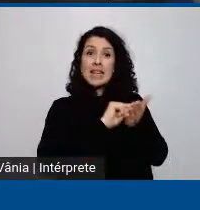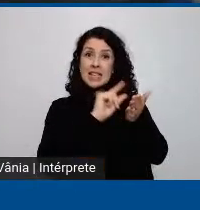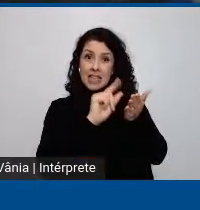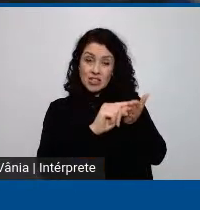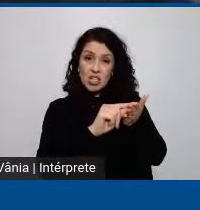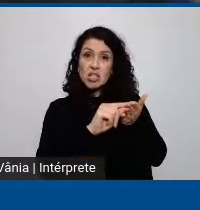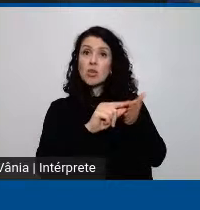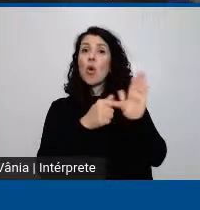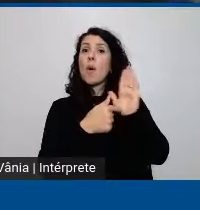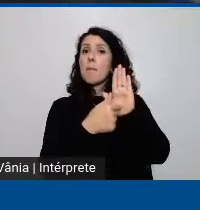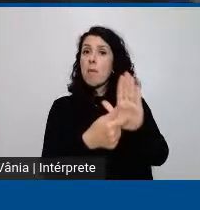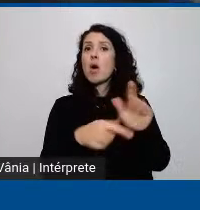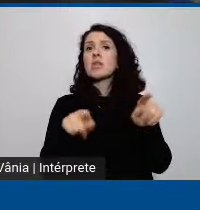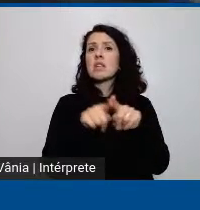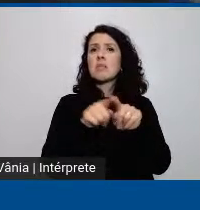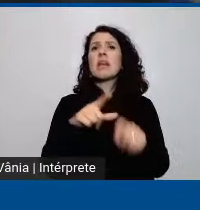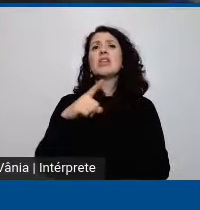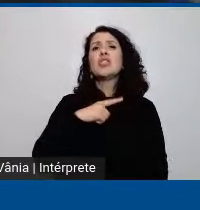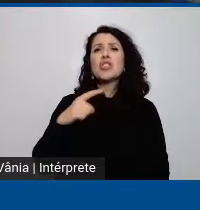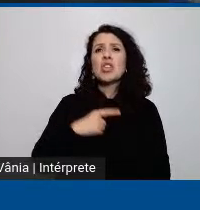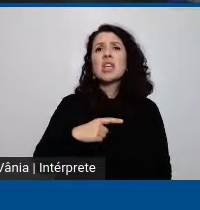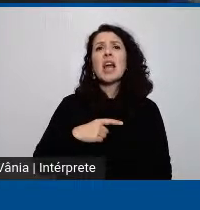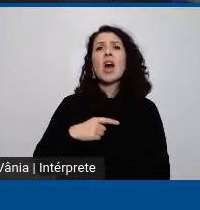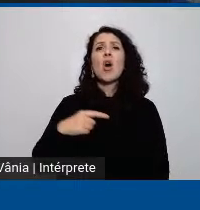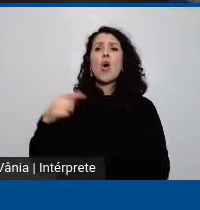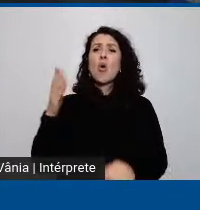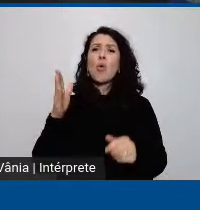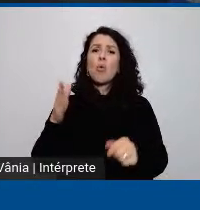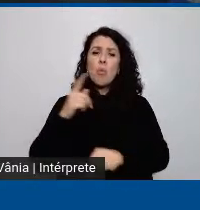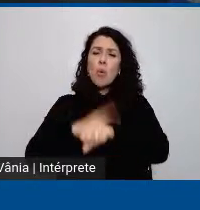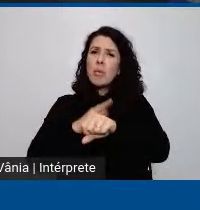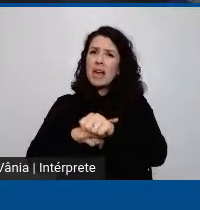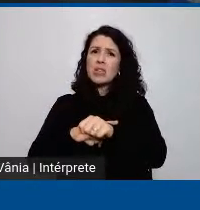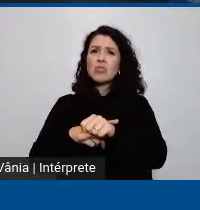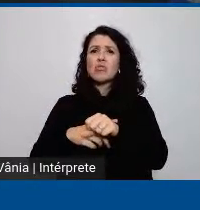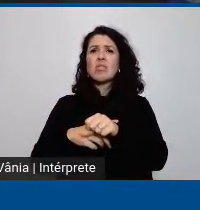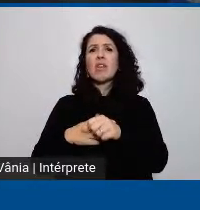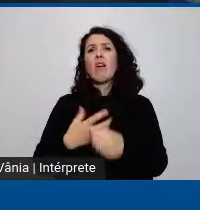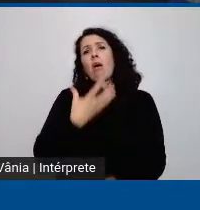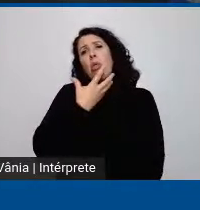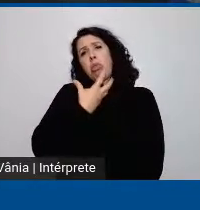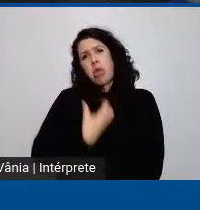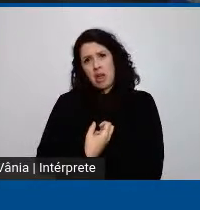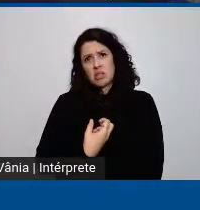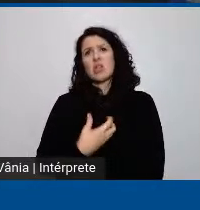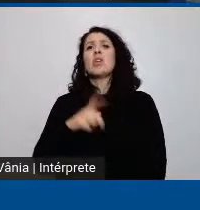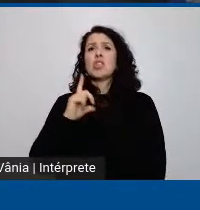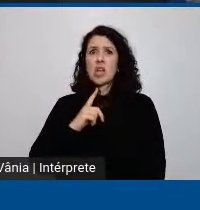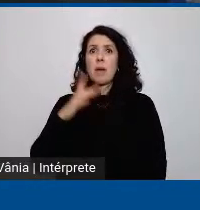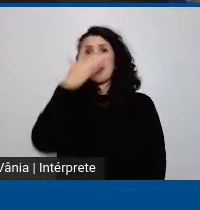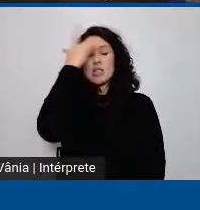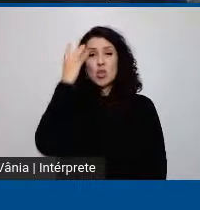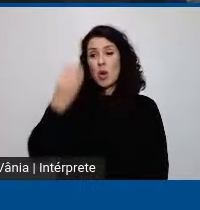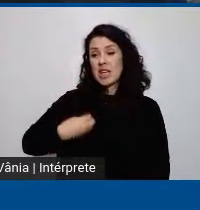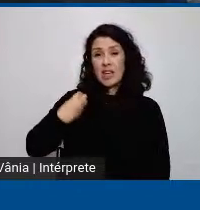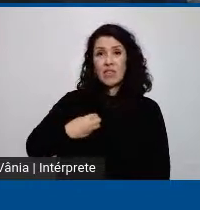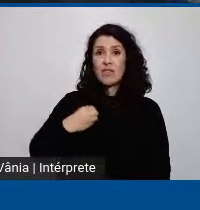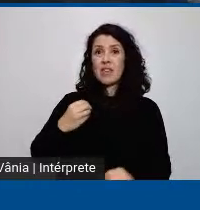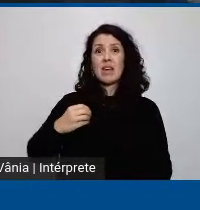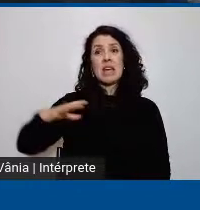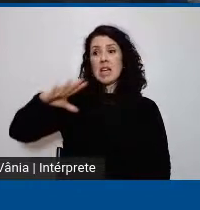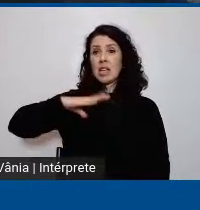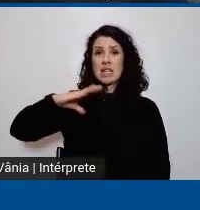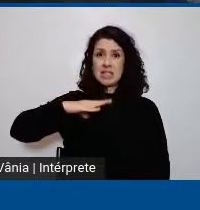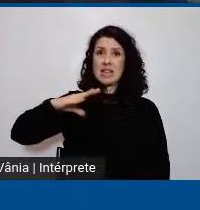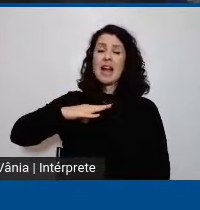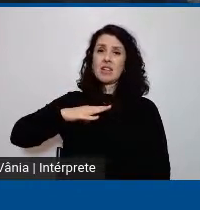das ondas de tédio que percorrem os habitantes dos centros urbanos desde o século XIX, como escreveu Walter Benjamin, e